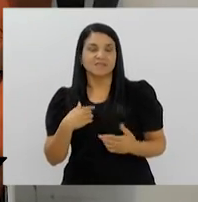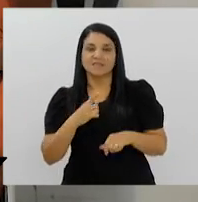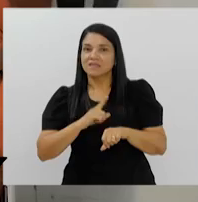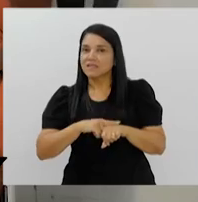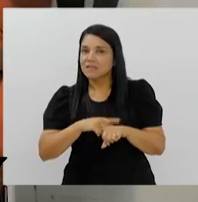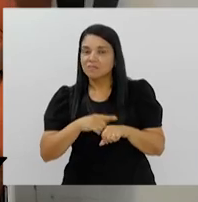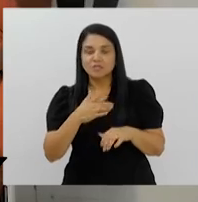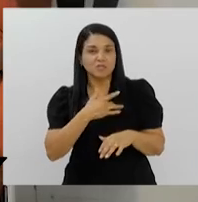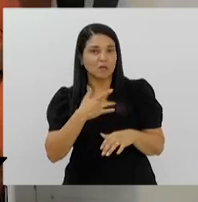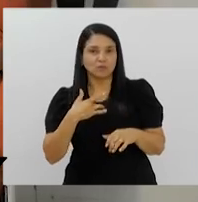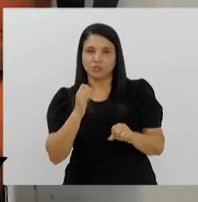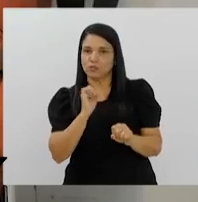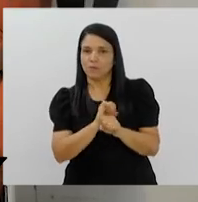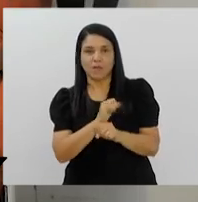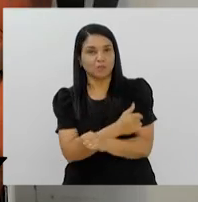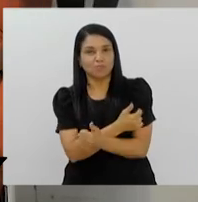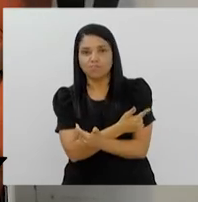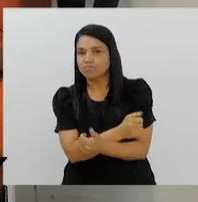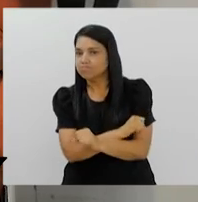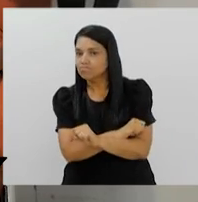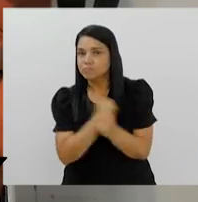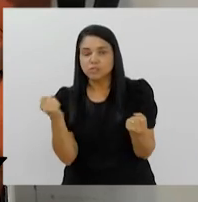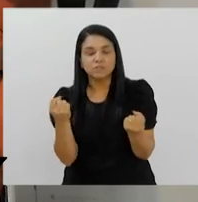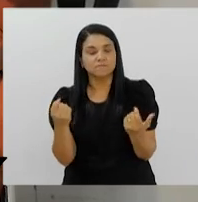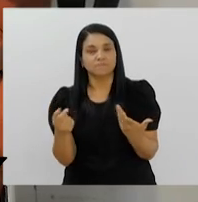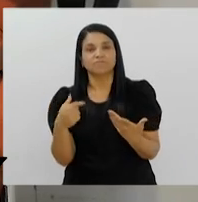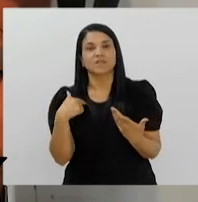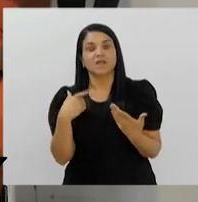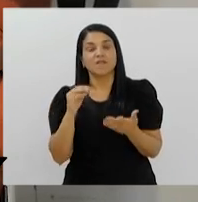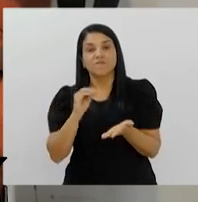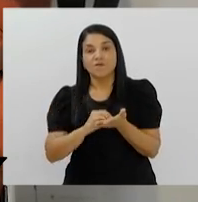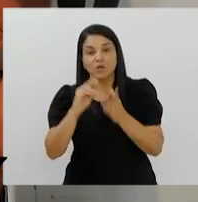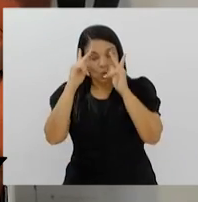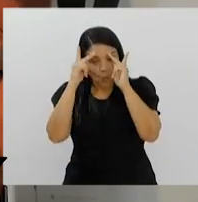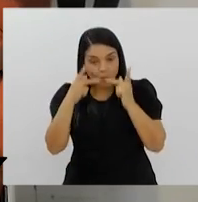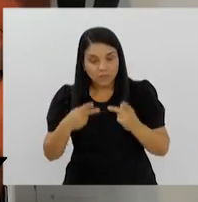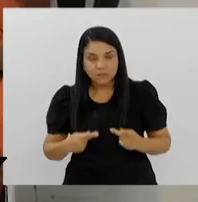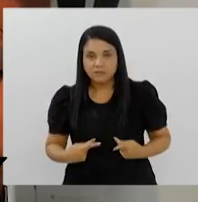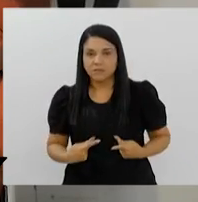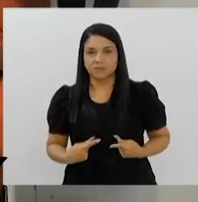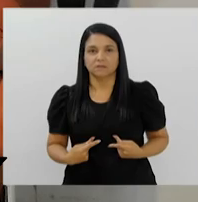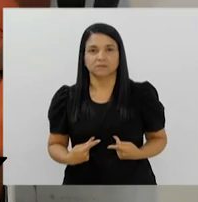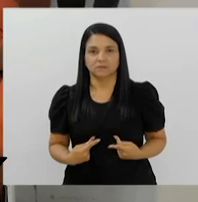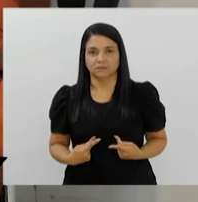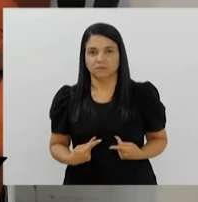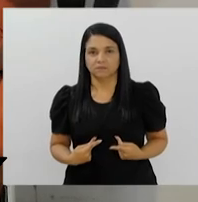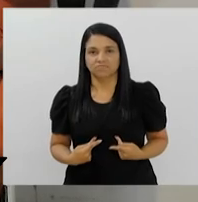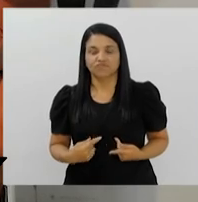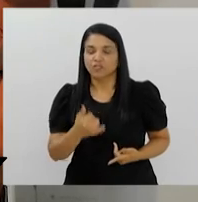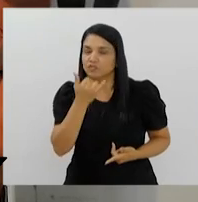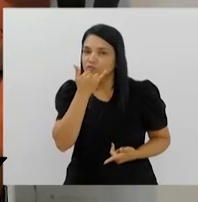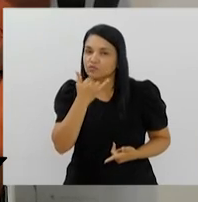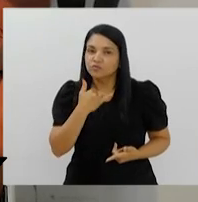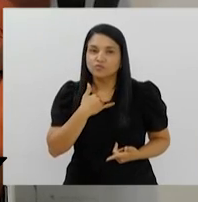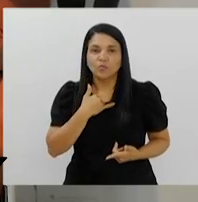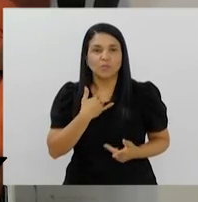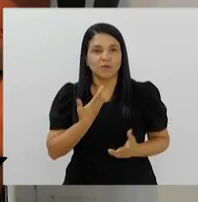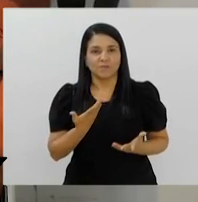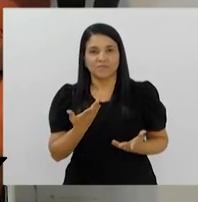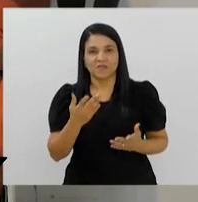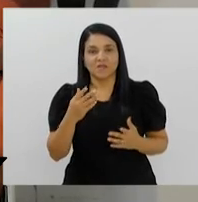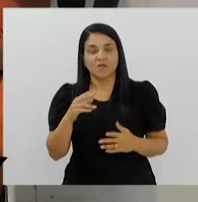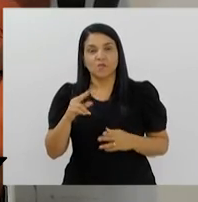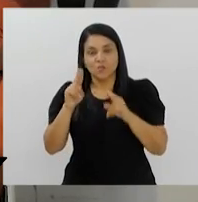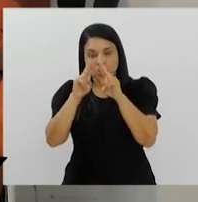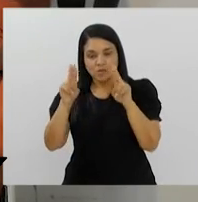esperar então o que tá acontecendo é uma desumanidade é uma desumanidade e e assim desculpa o termo a Unimed